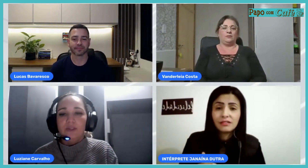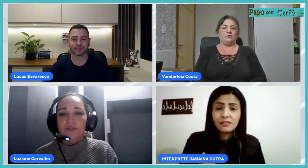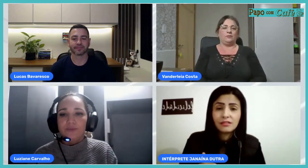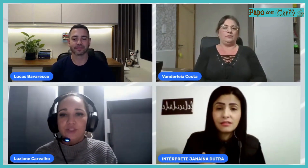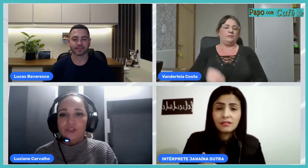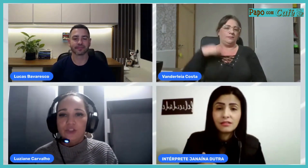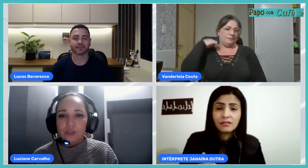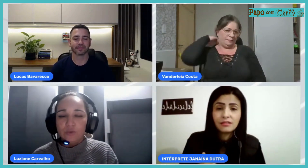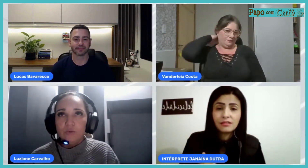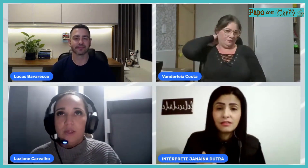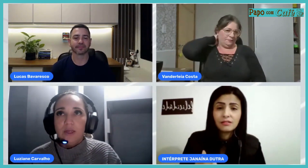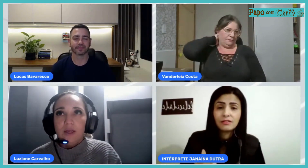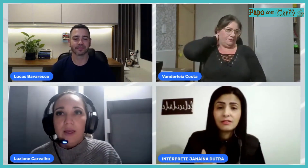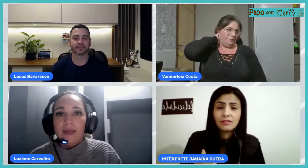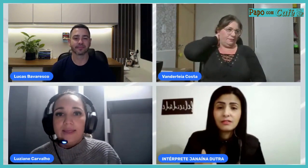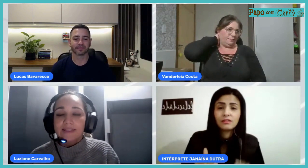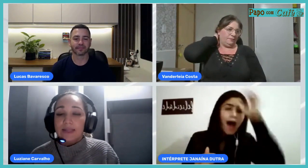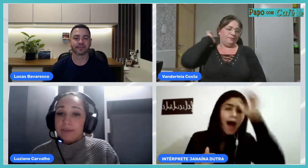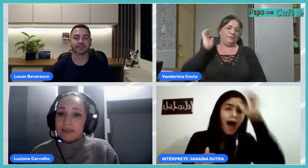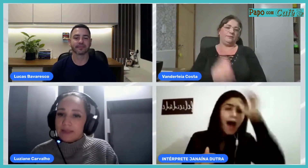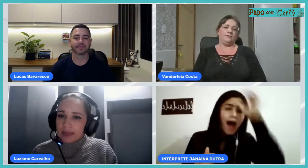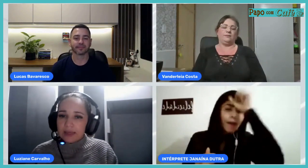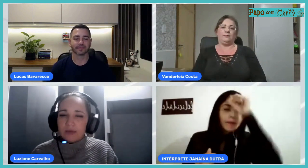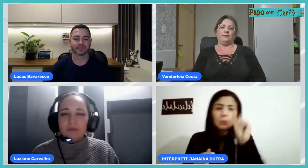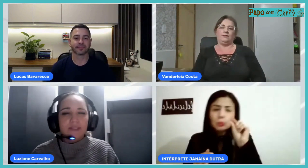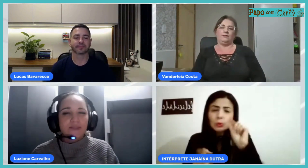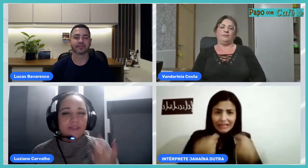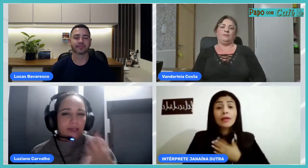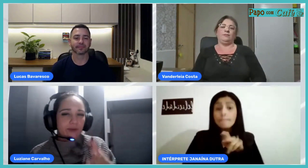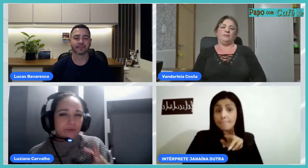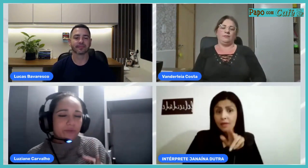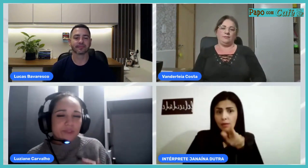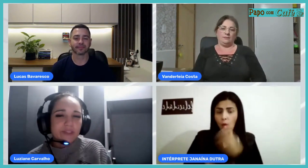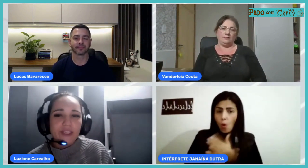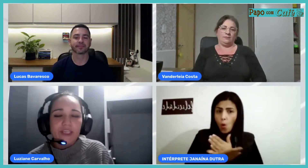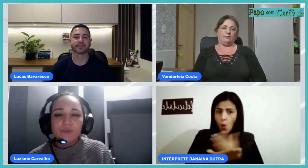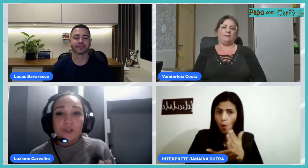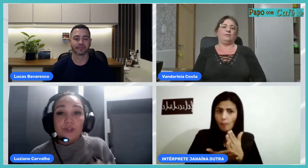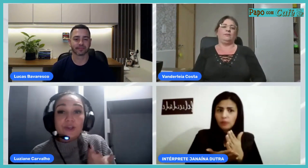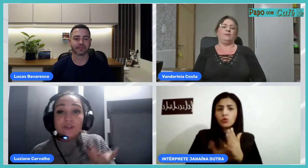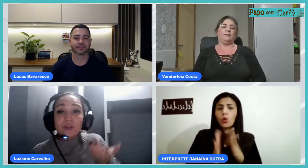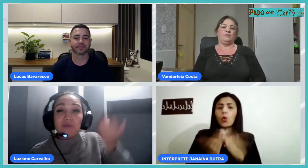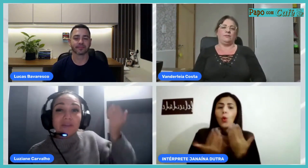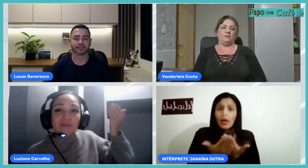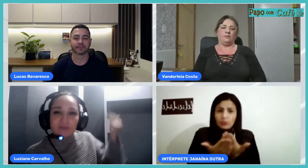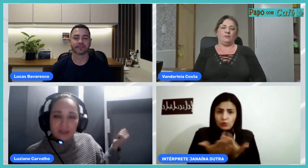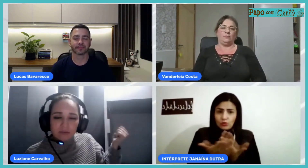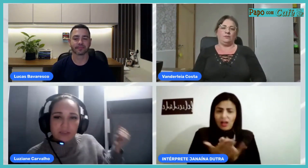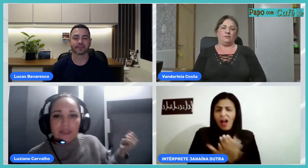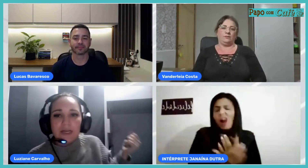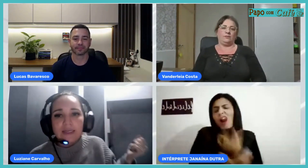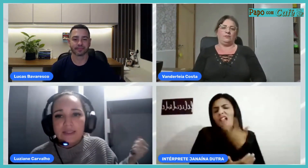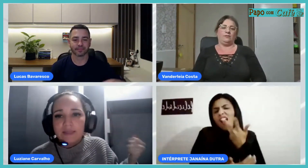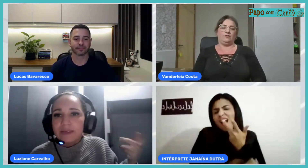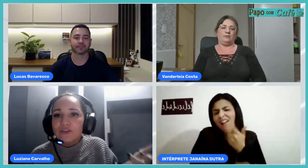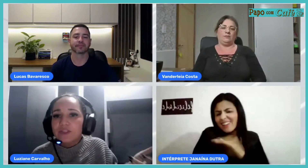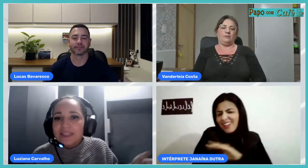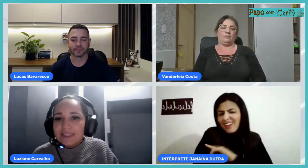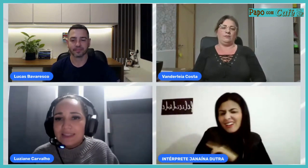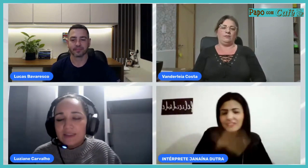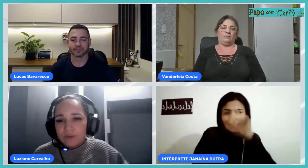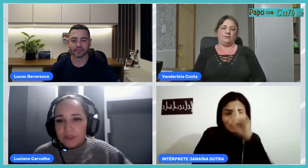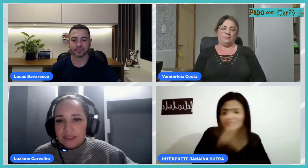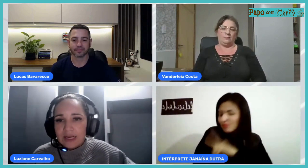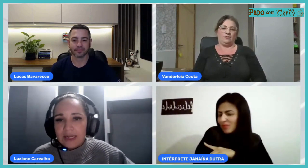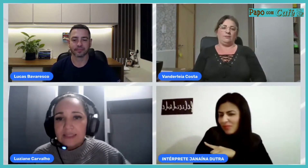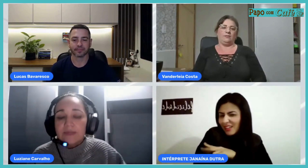ensino infantil, eles aprenderam, eles fizeram um cursinho, só que olha só quantos anos atrás, né? Mais de